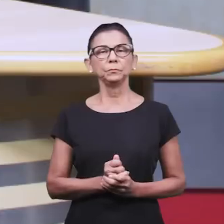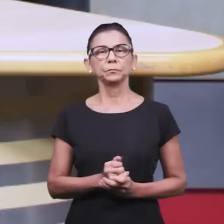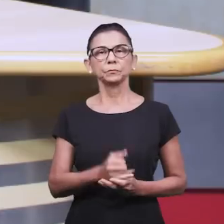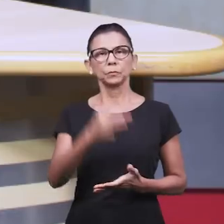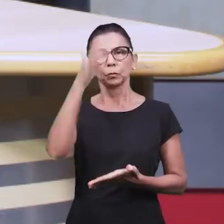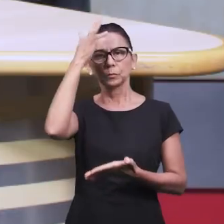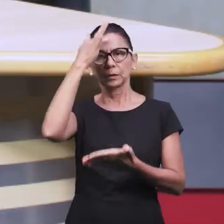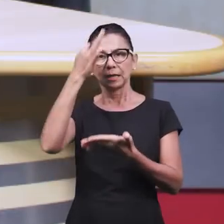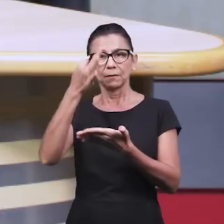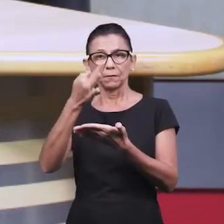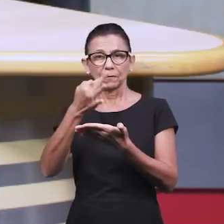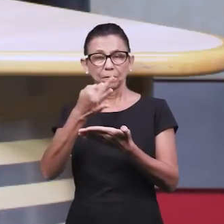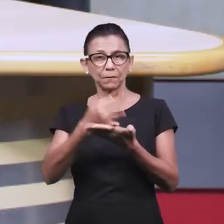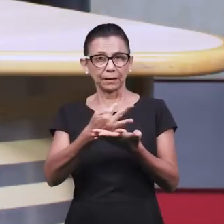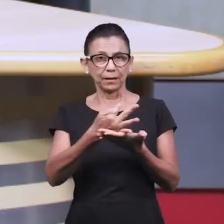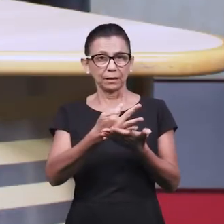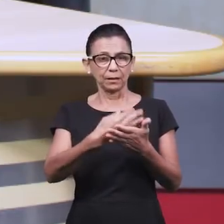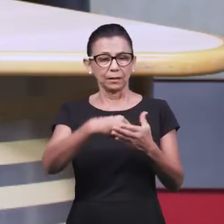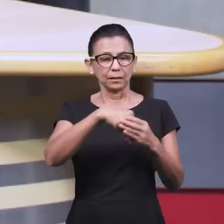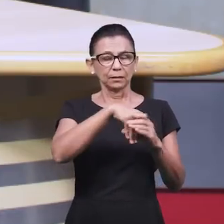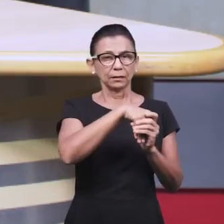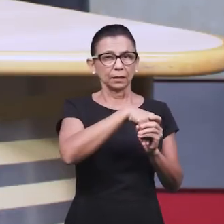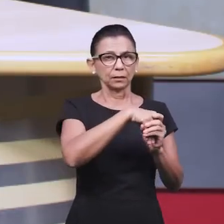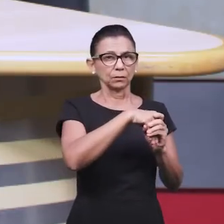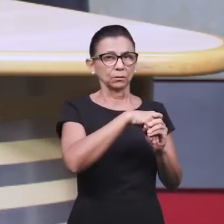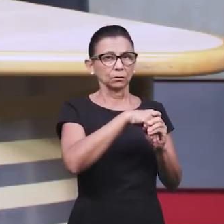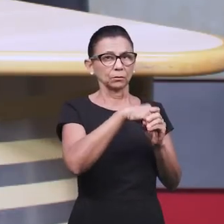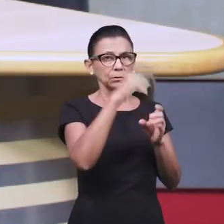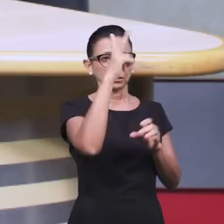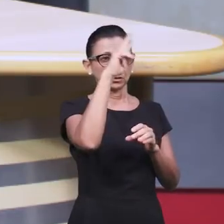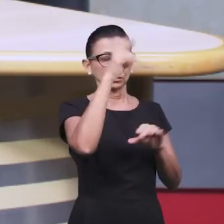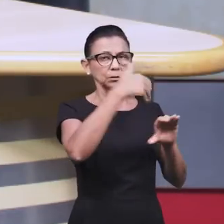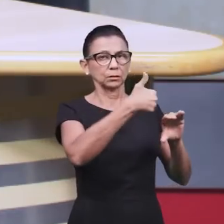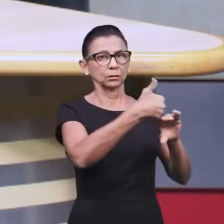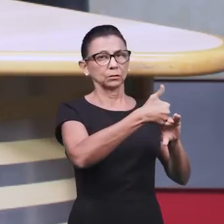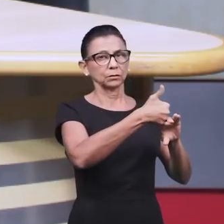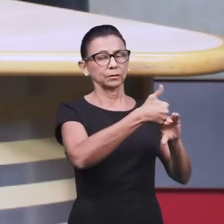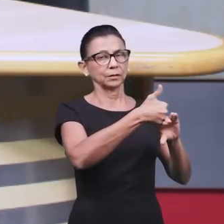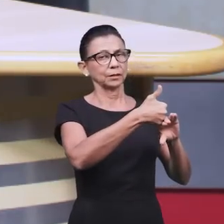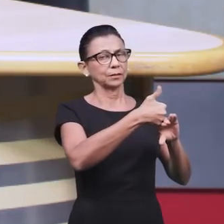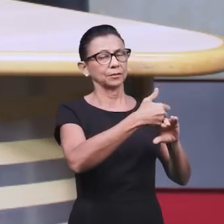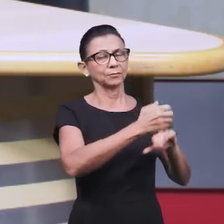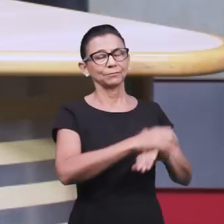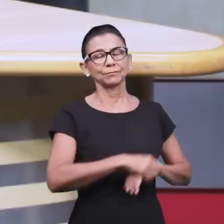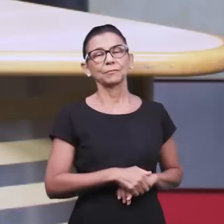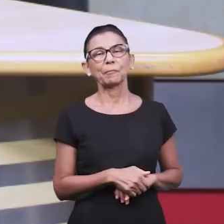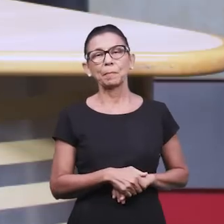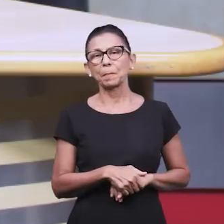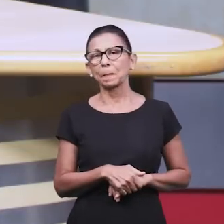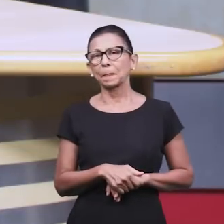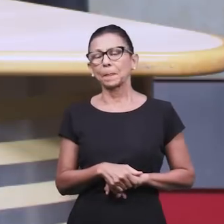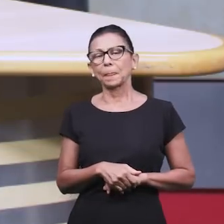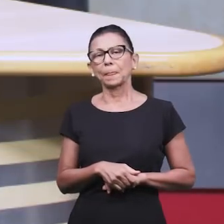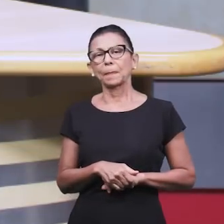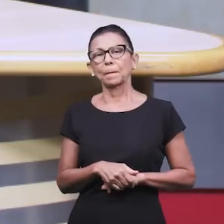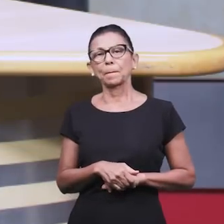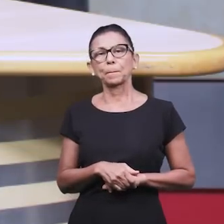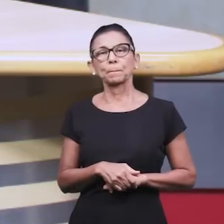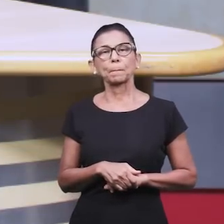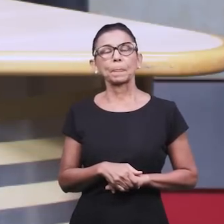cristianismo histórico, ela está totalmente divorciada do Espírito